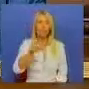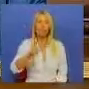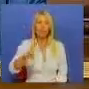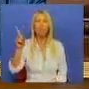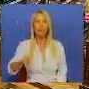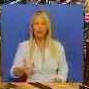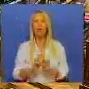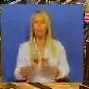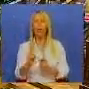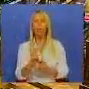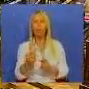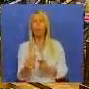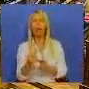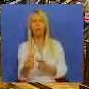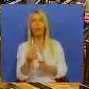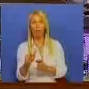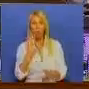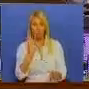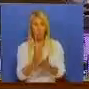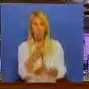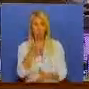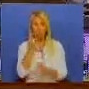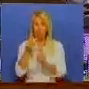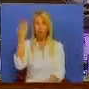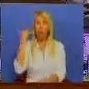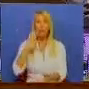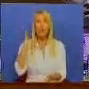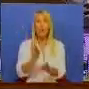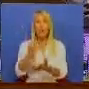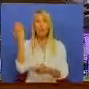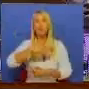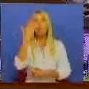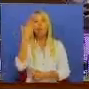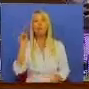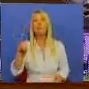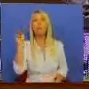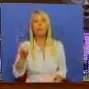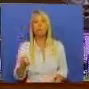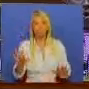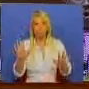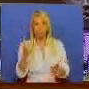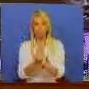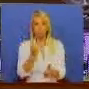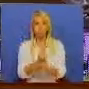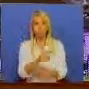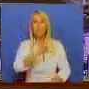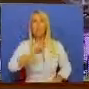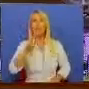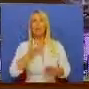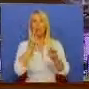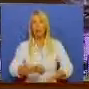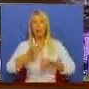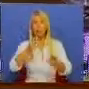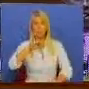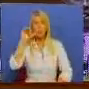fazer o pagamento, a última das quais até ao último dia de junho. E, porém, milhares de agricultores ainda não viram